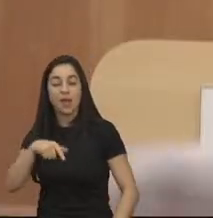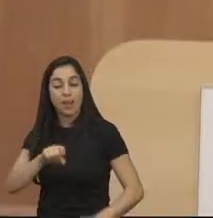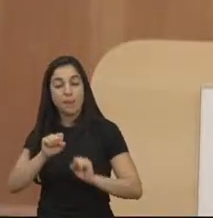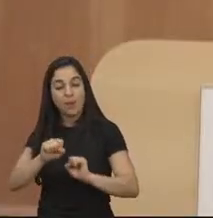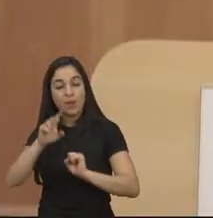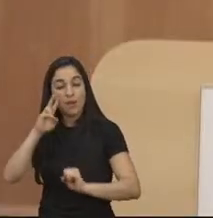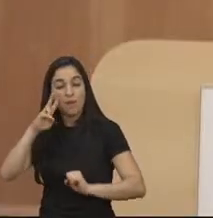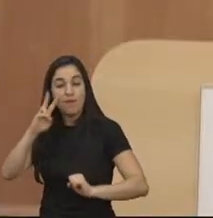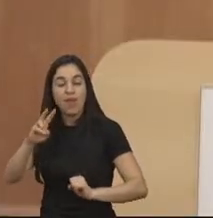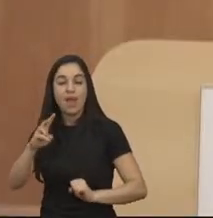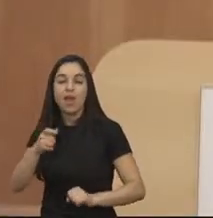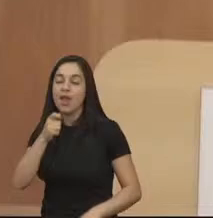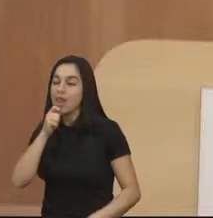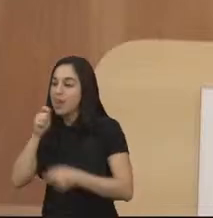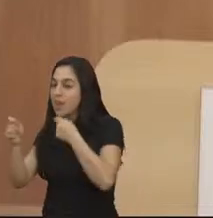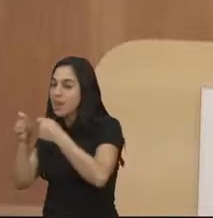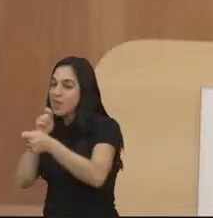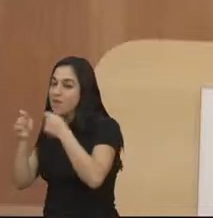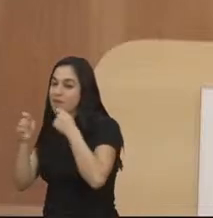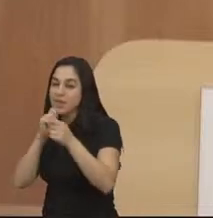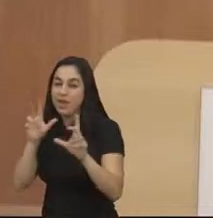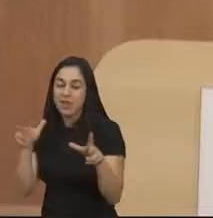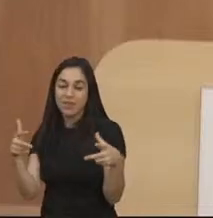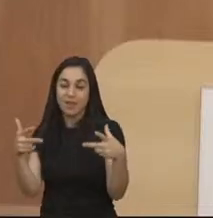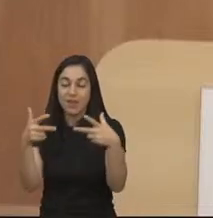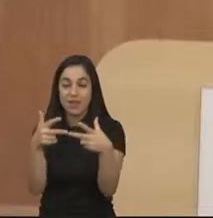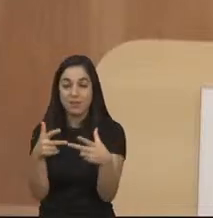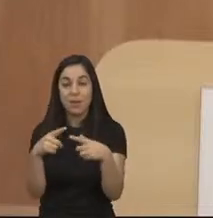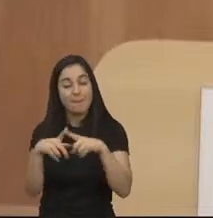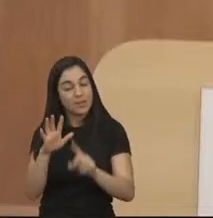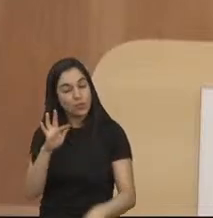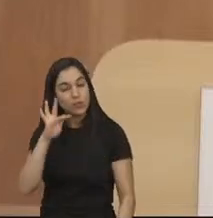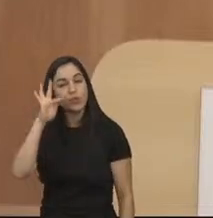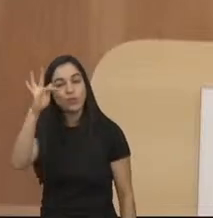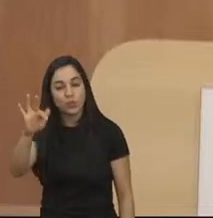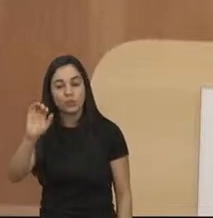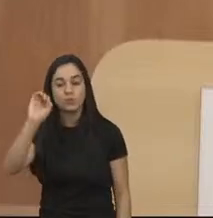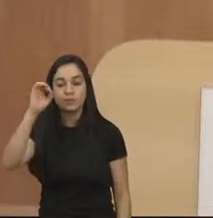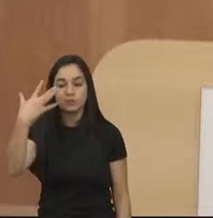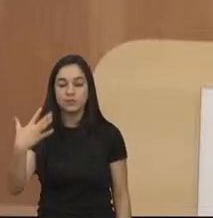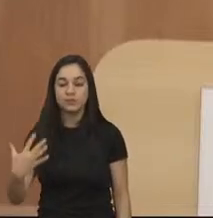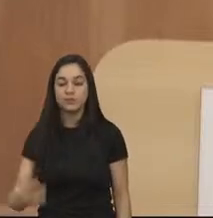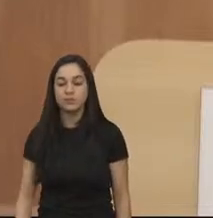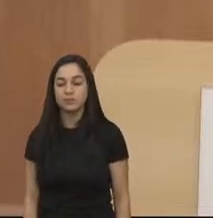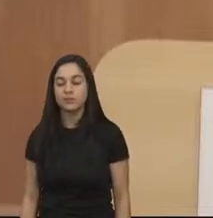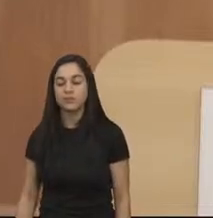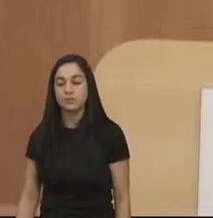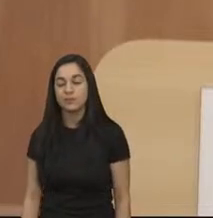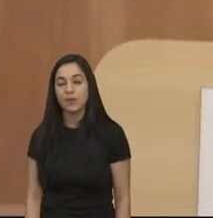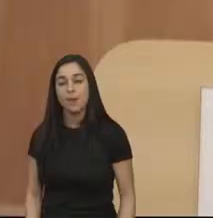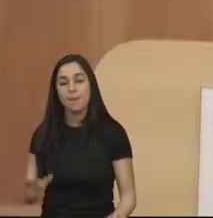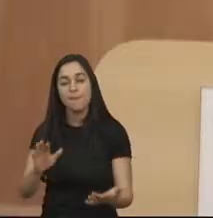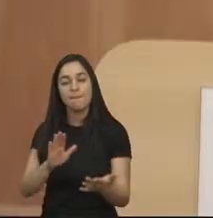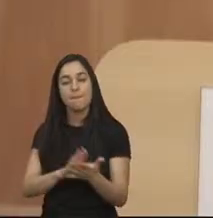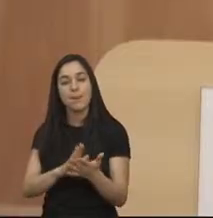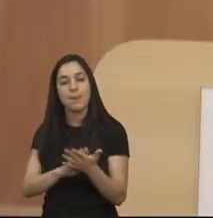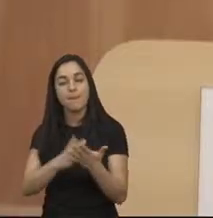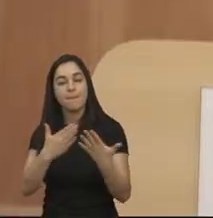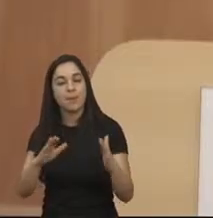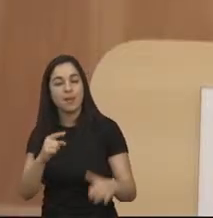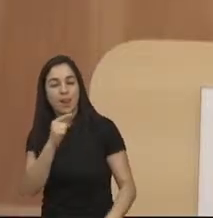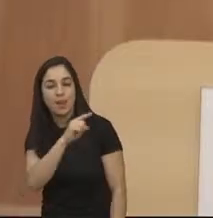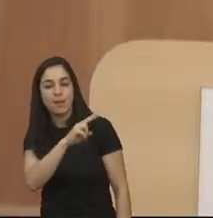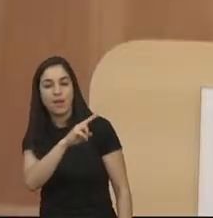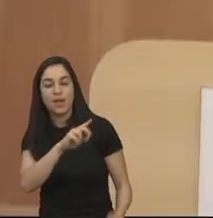dei essa entrevista na TV Câmara, mas é o futuro que a gente vai enfrentar aí pela frente. Então, parabéns hoje em nome da Kathleen e